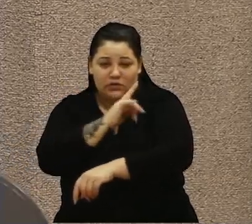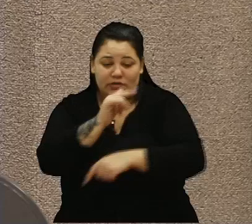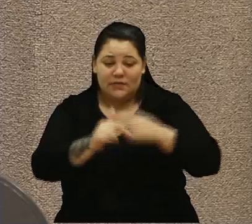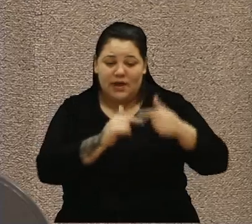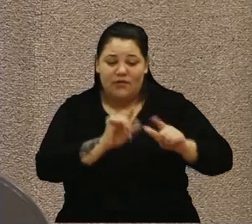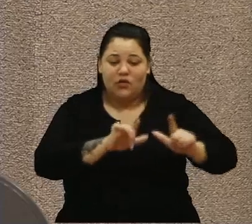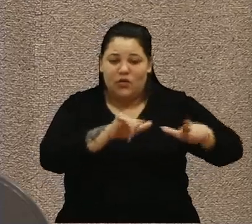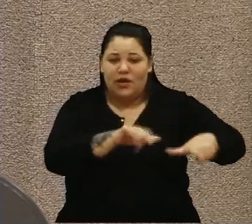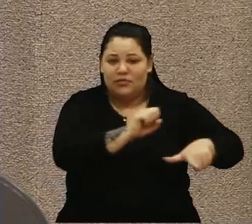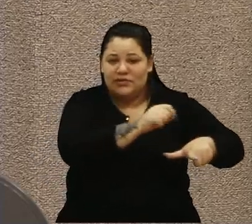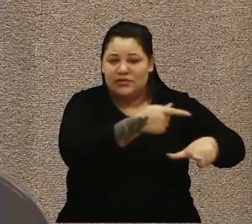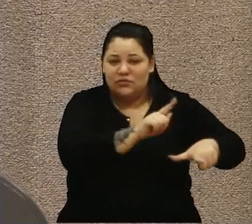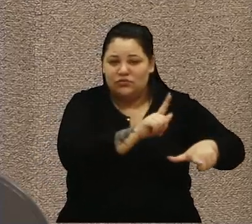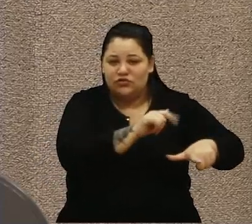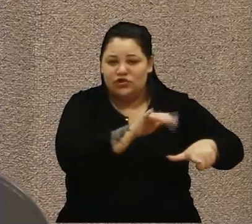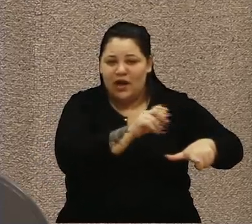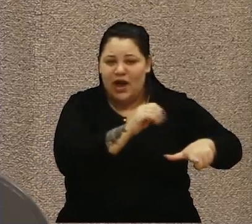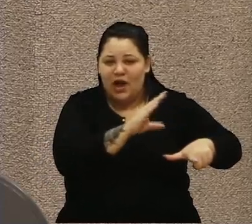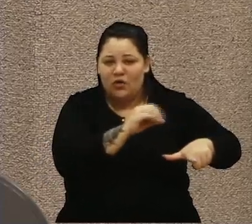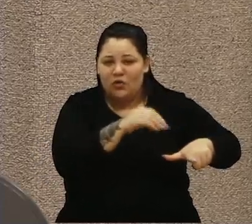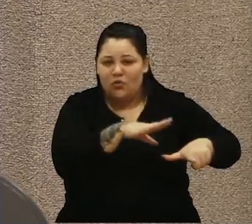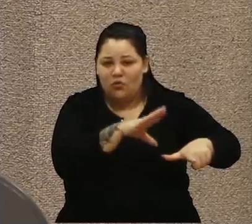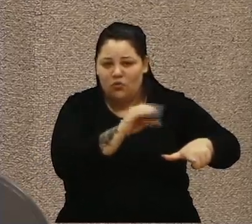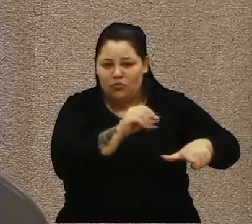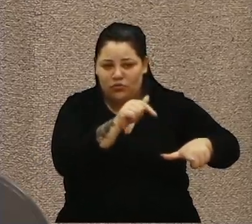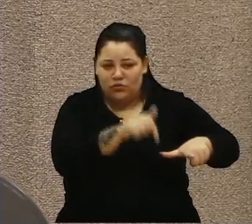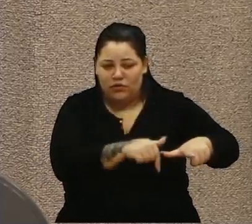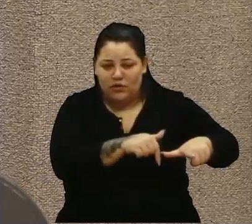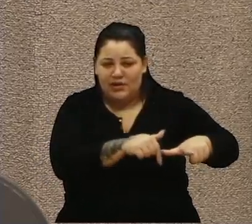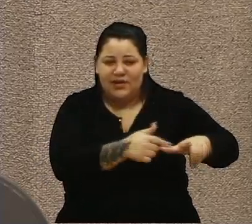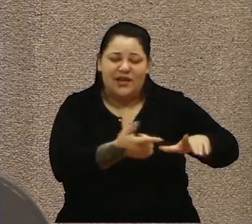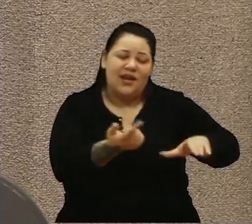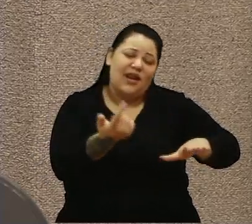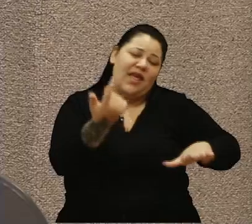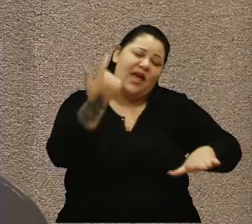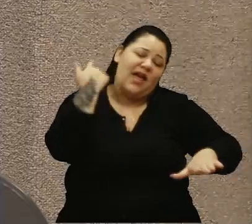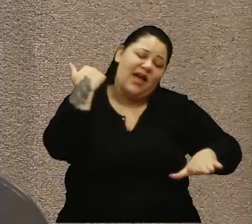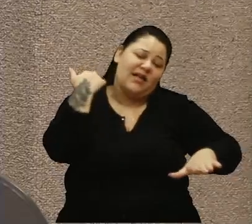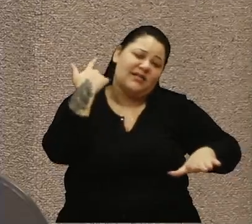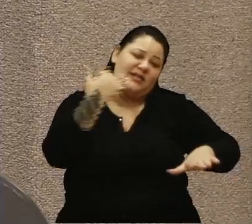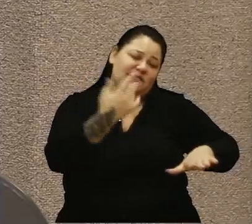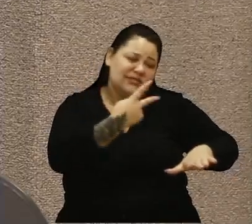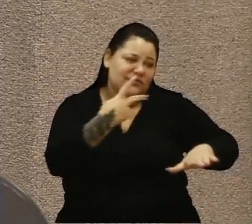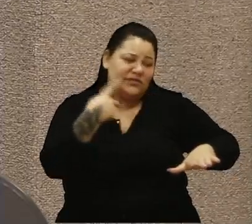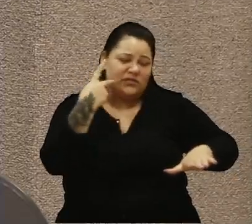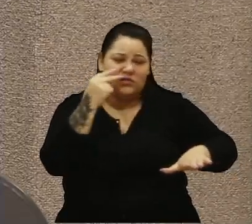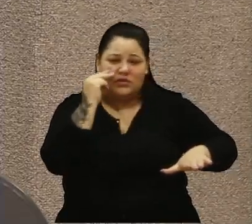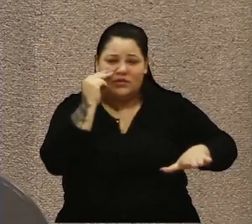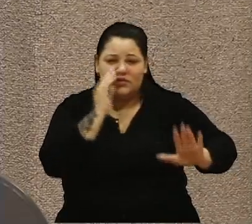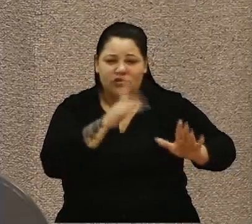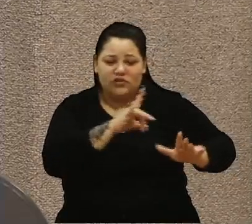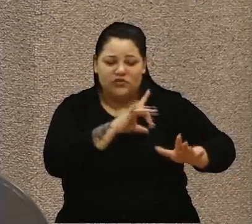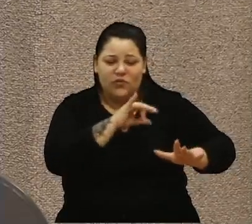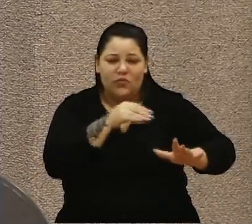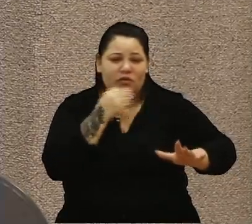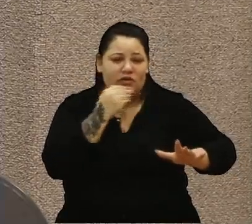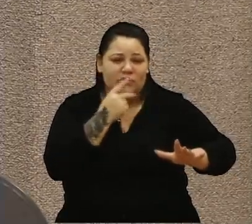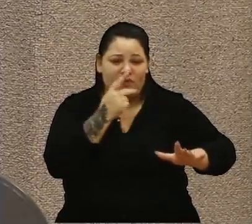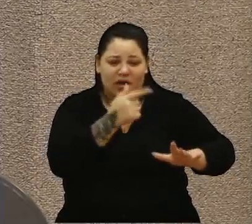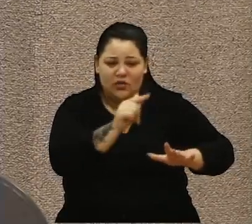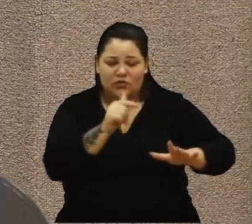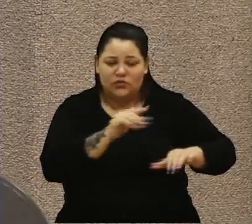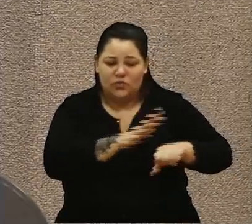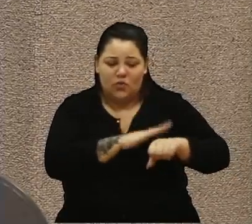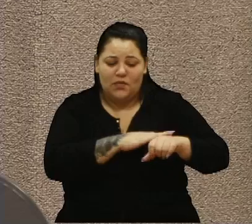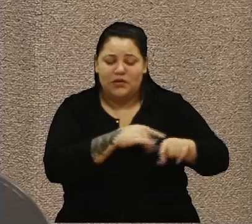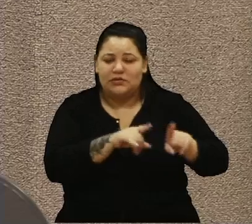né? A implantação do aterro de São Giacomo. E lá atrás, vereador Libardi, já tive a oportunidade de falar outras vezes nessa casa,